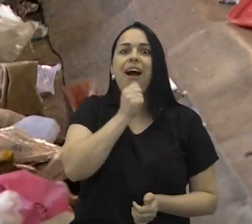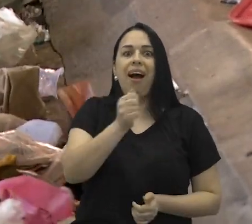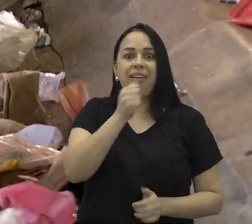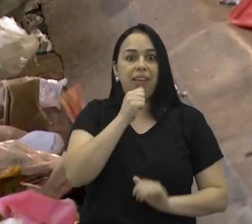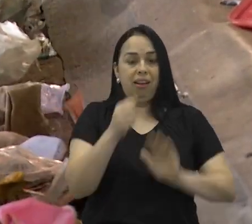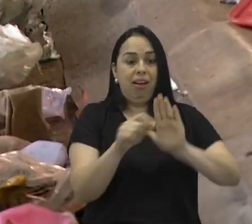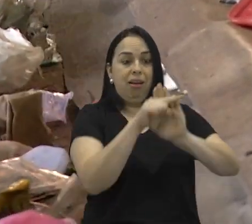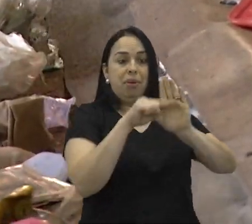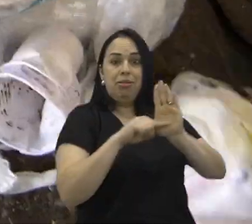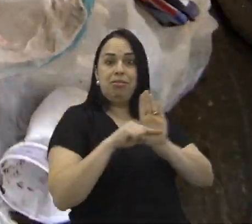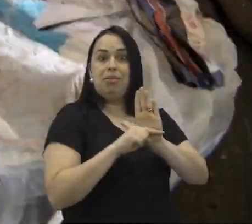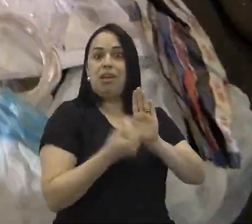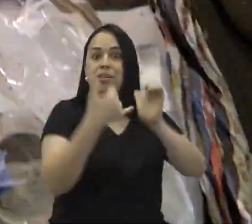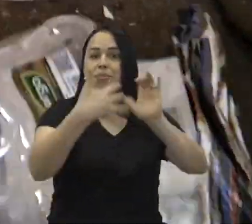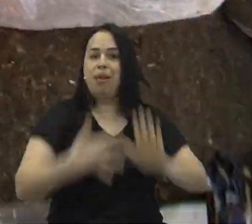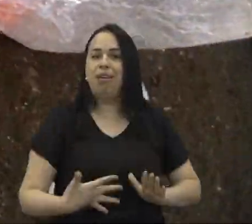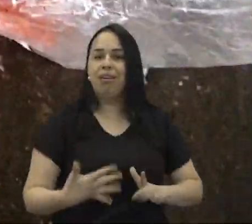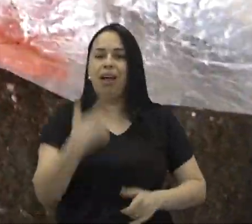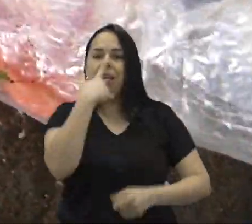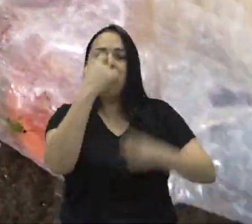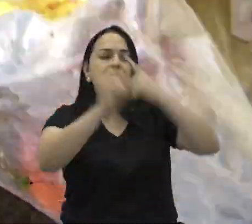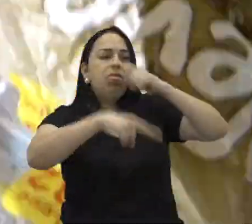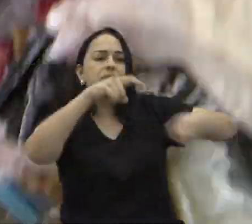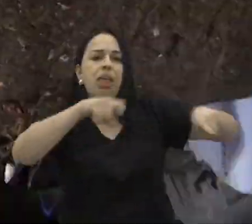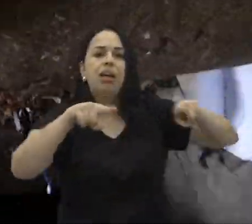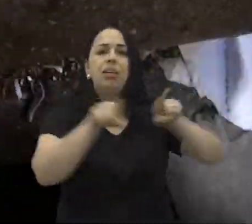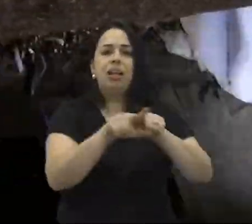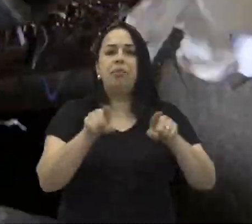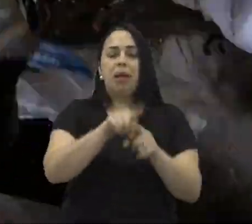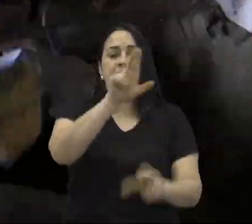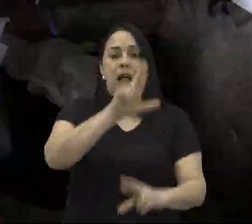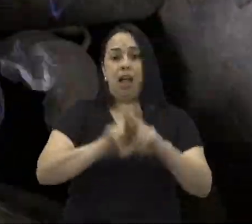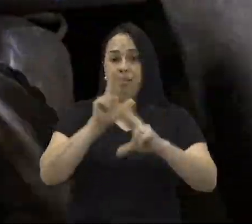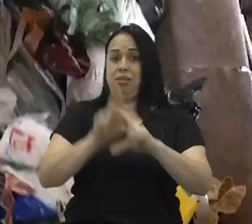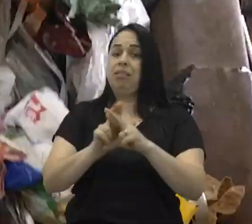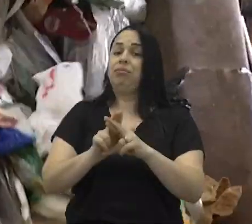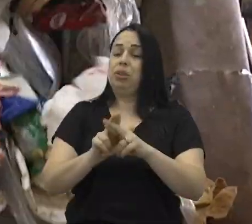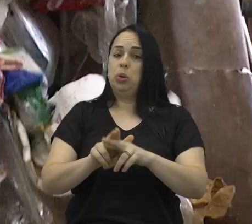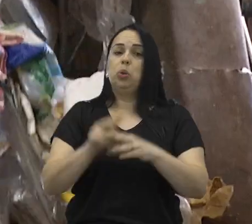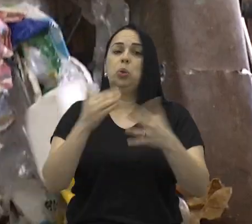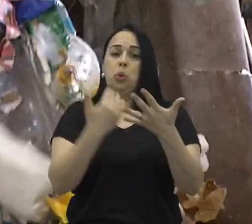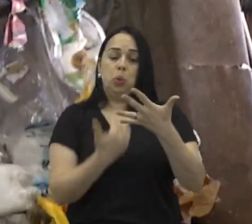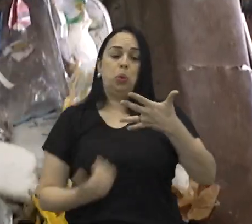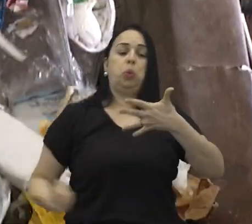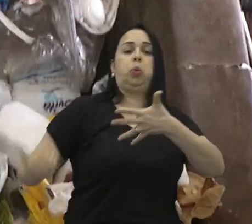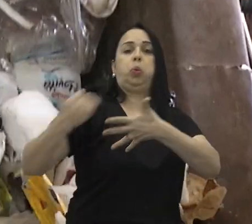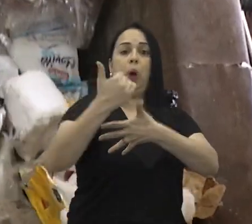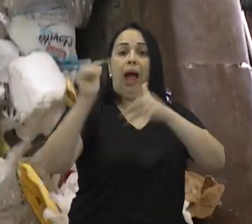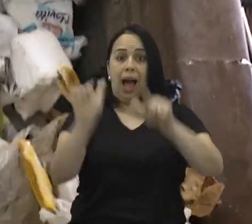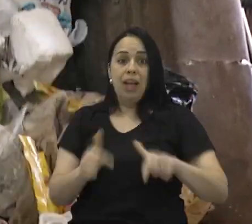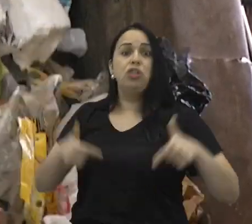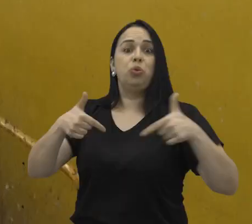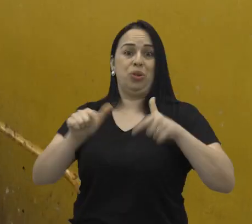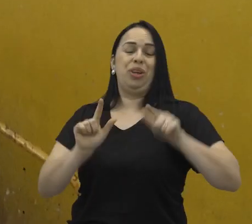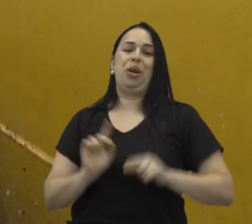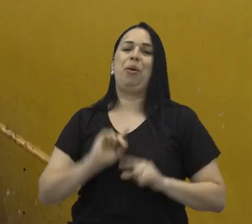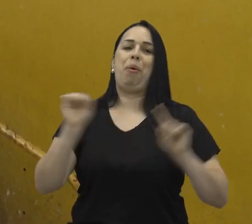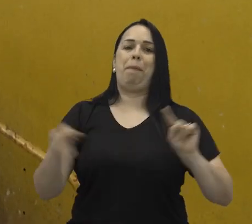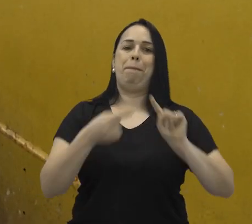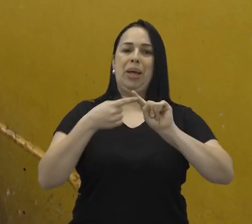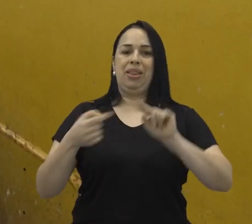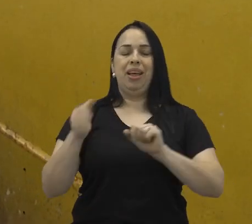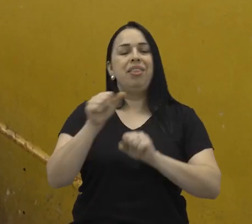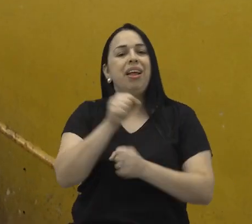de acordo com a pesquisa, a redução de resíduos sólidos e a reciclagem lideram a lista de ações